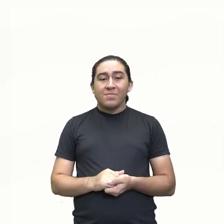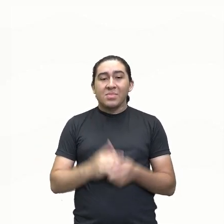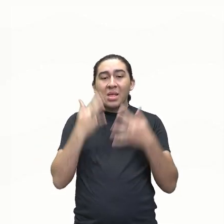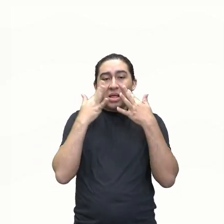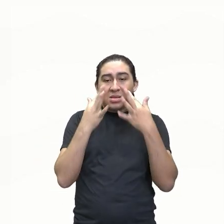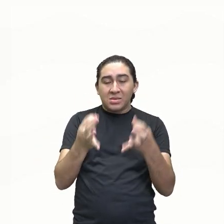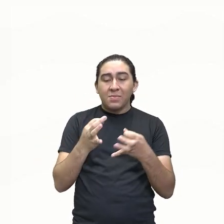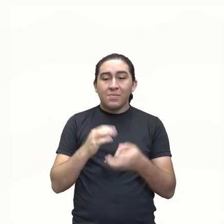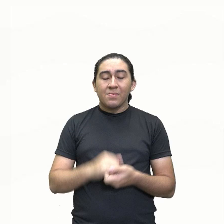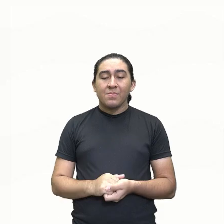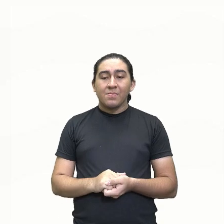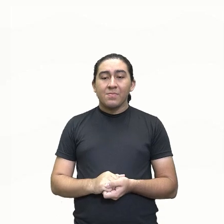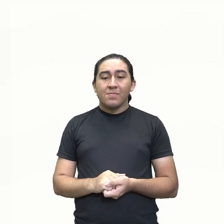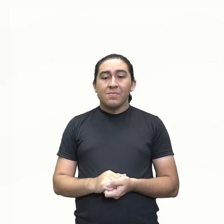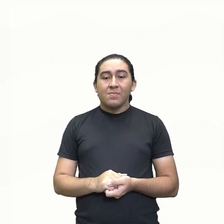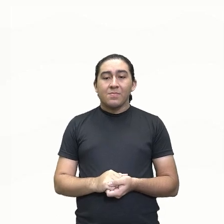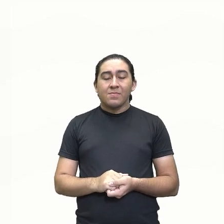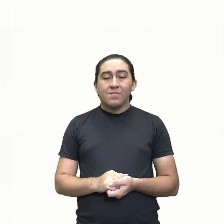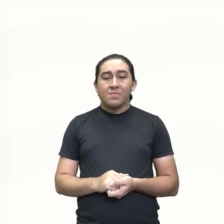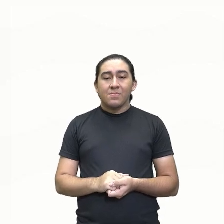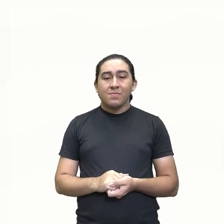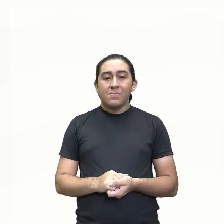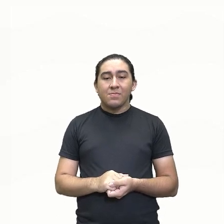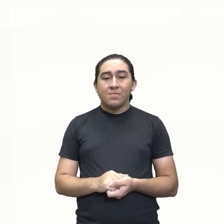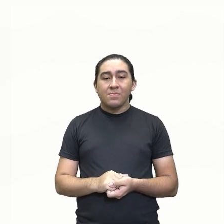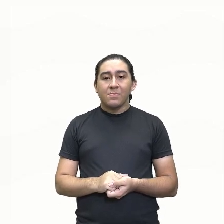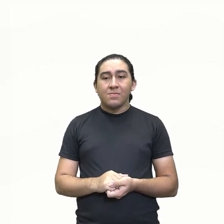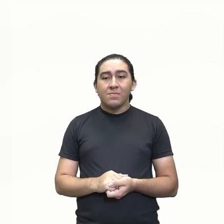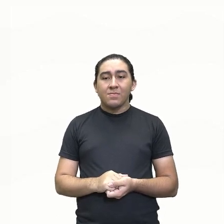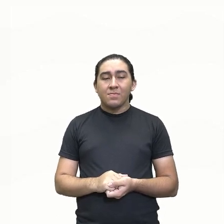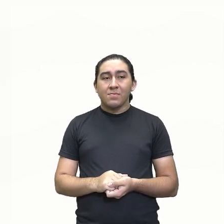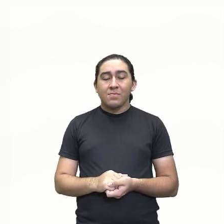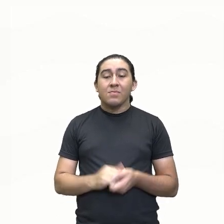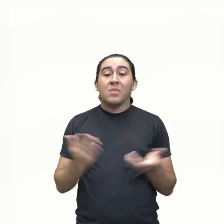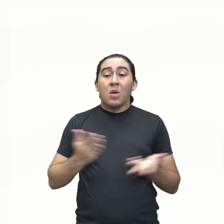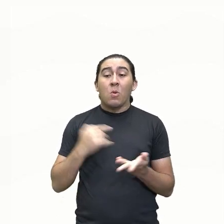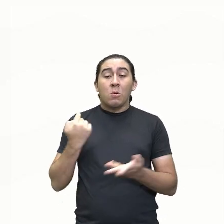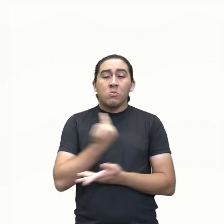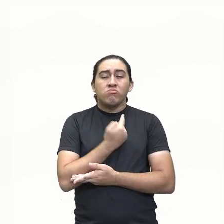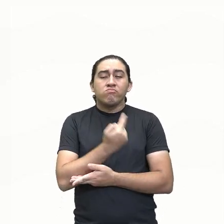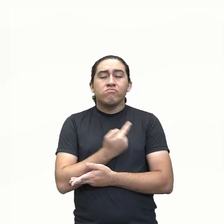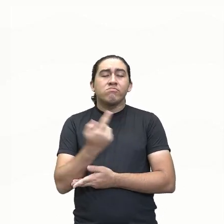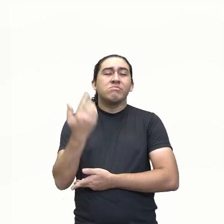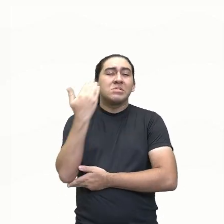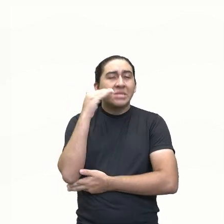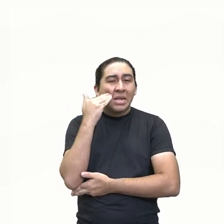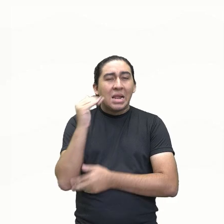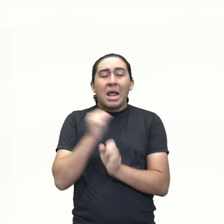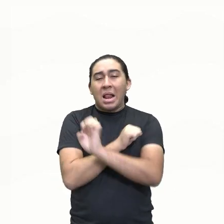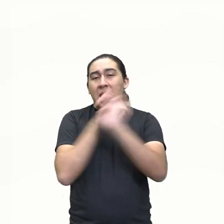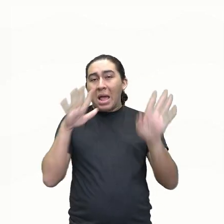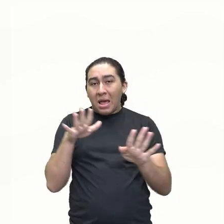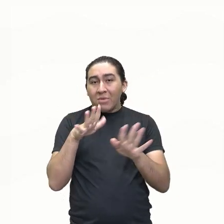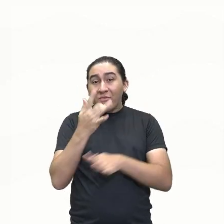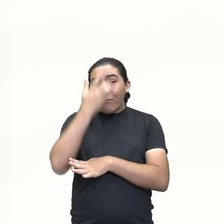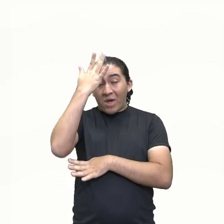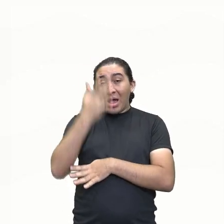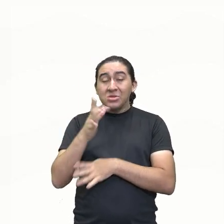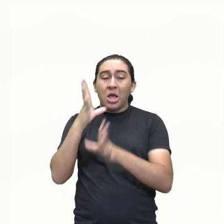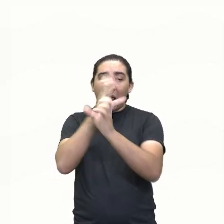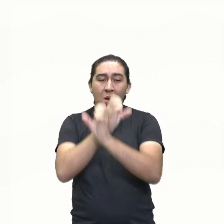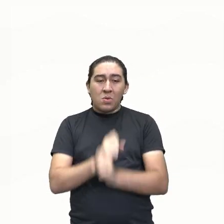aqui, então, que nós vamos agora trabalhar algo que vai facilitar muito os nossos cálculos, que são